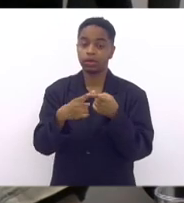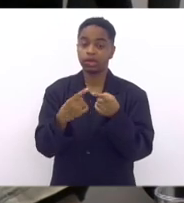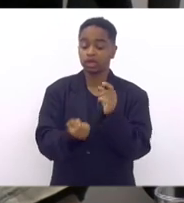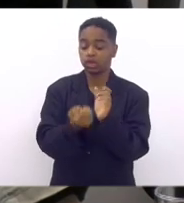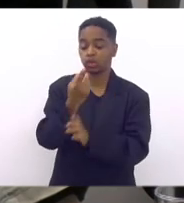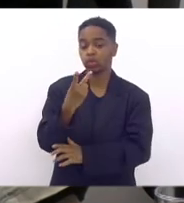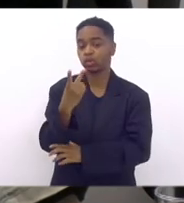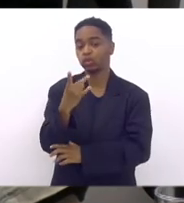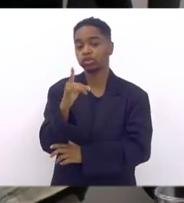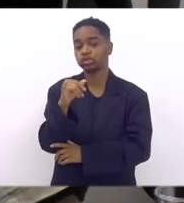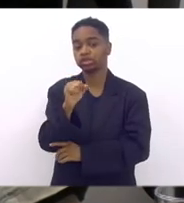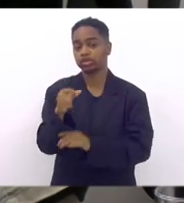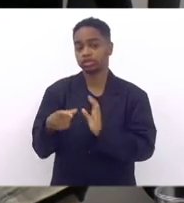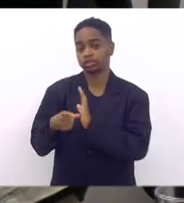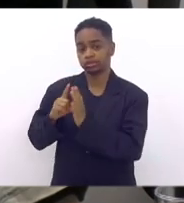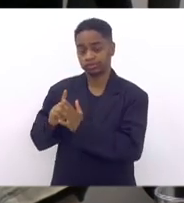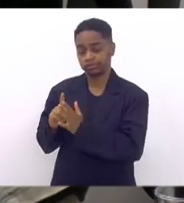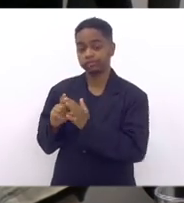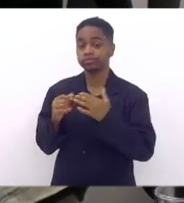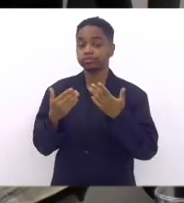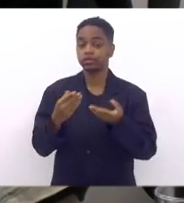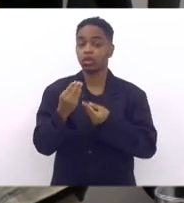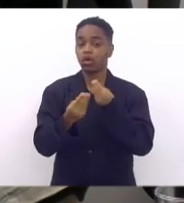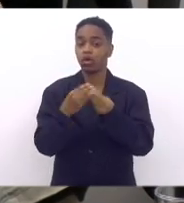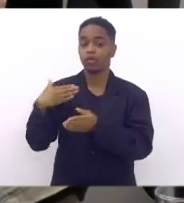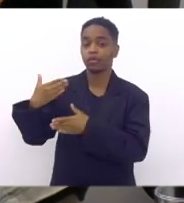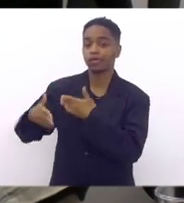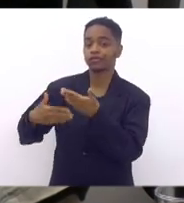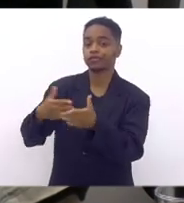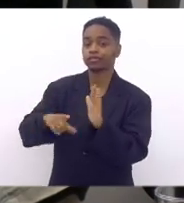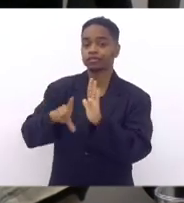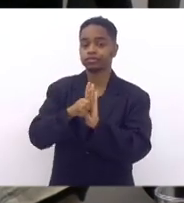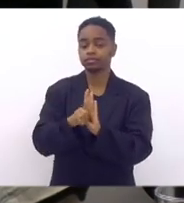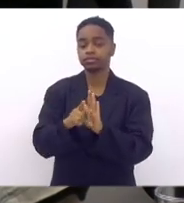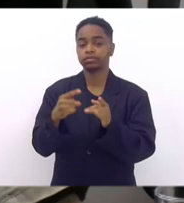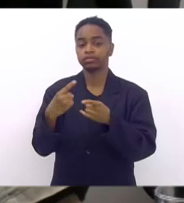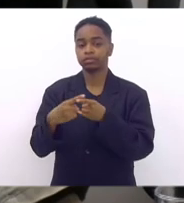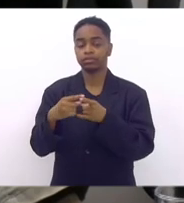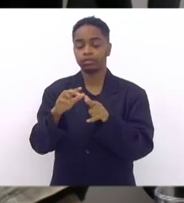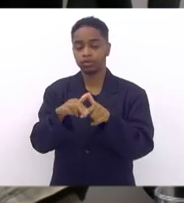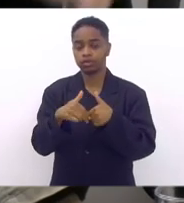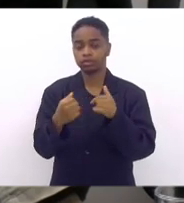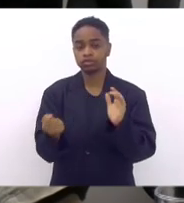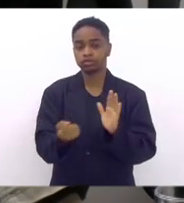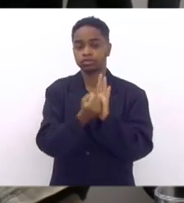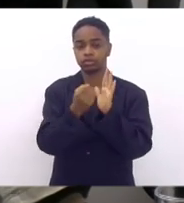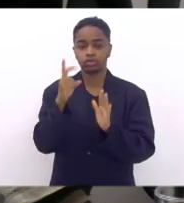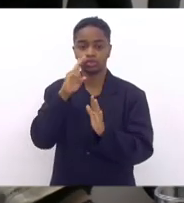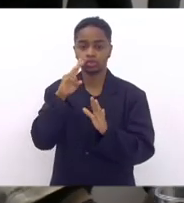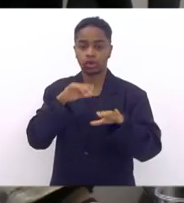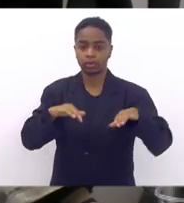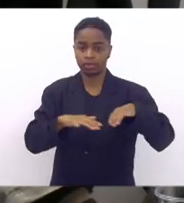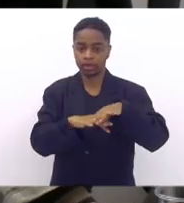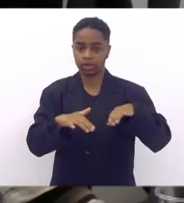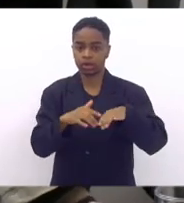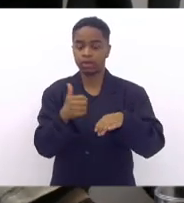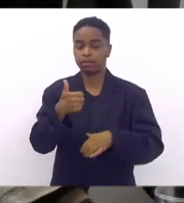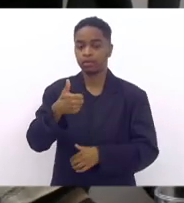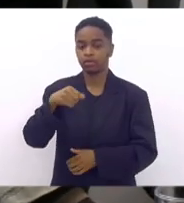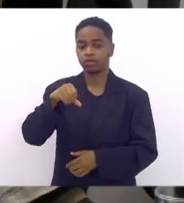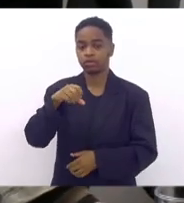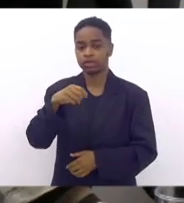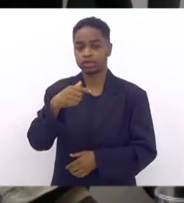veio evoluindo em termos legais em função de um acidente que marcou a história da Baí de Guanabara 1975